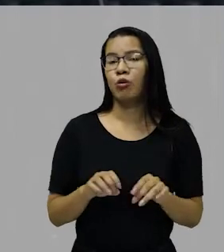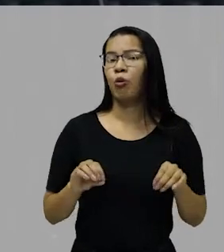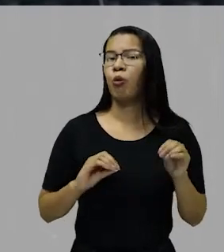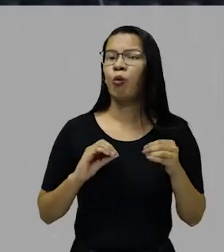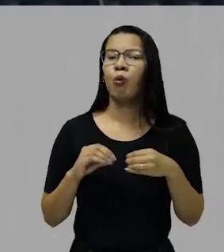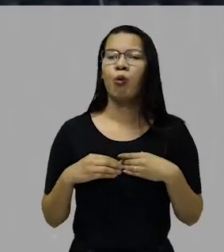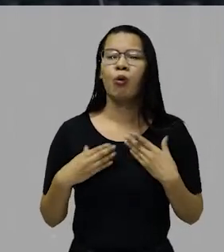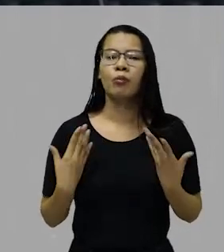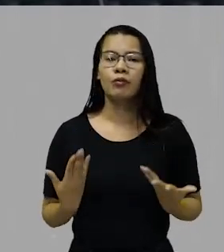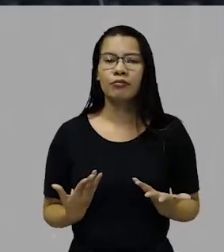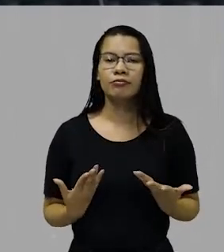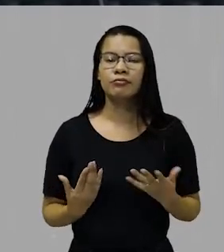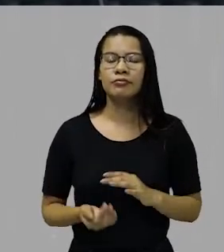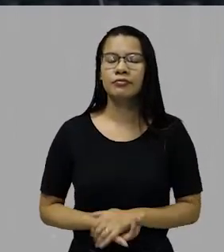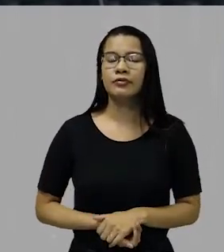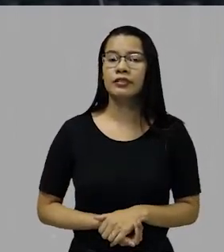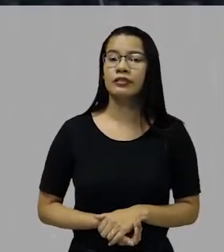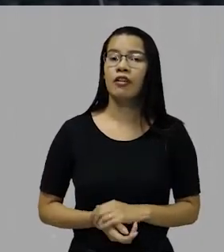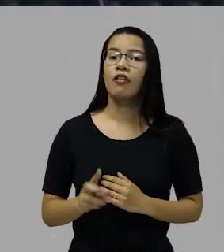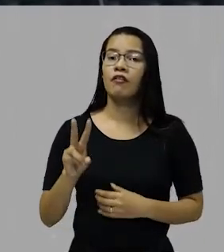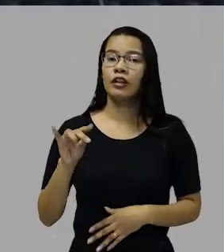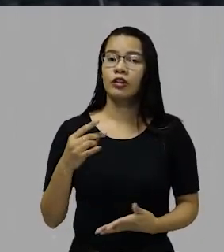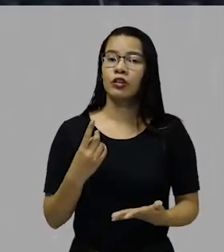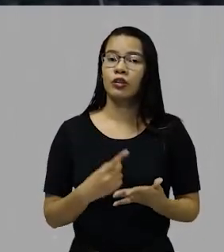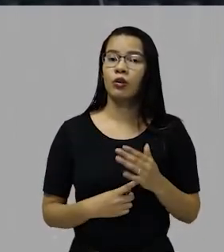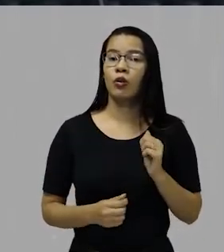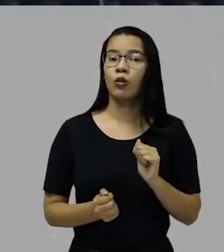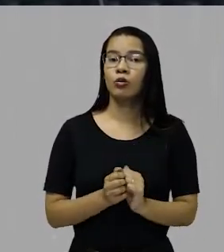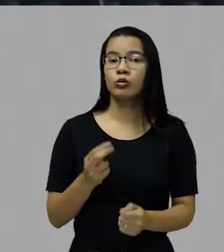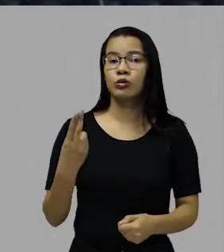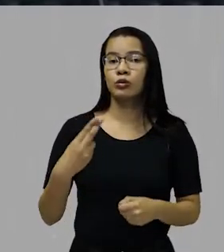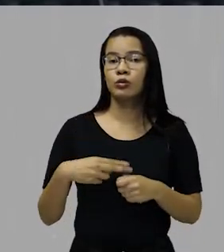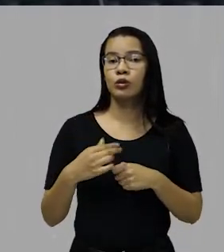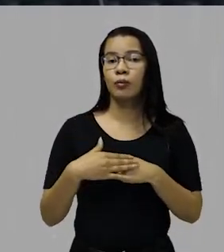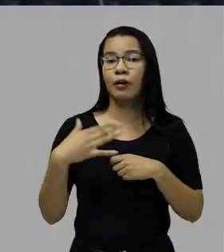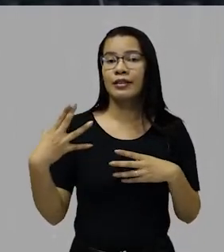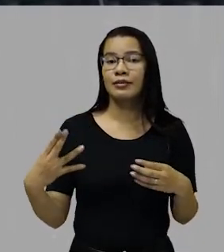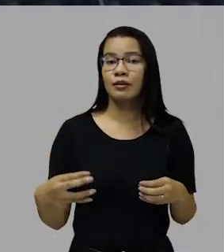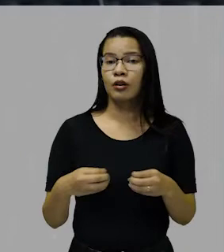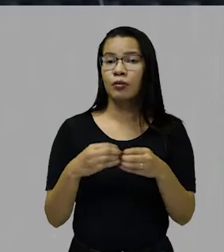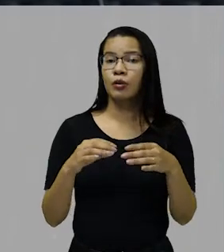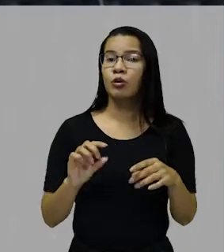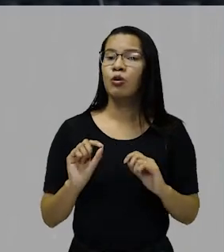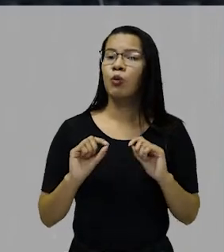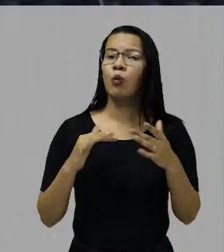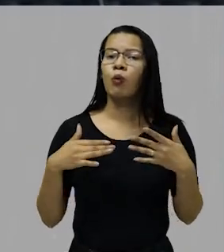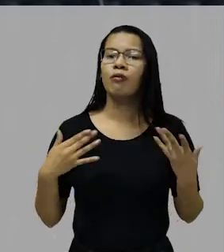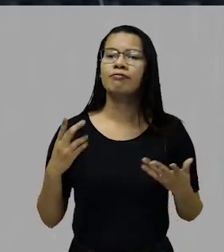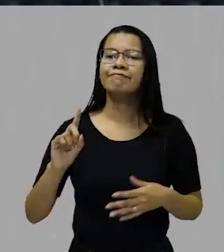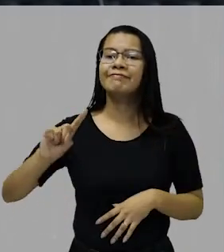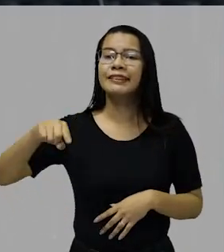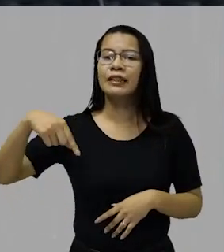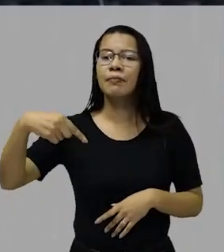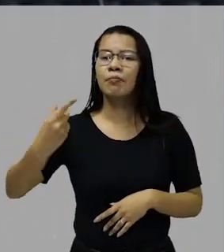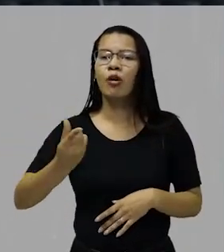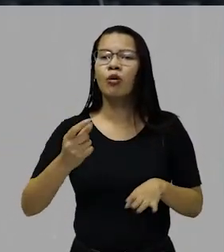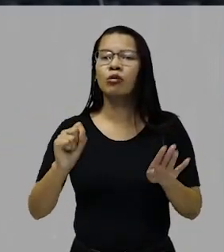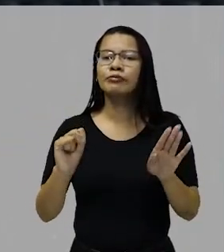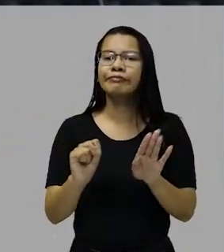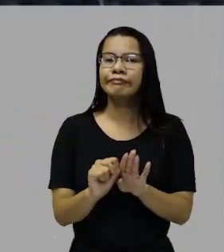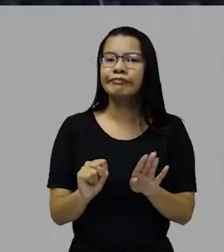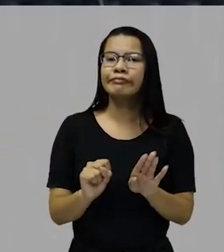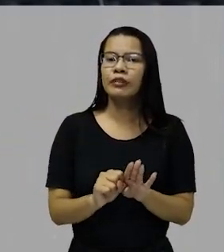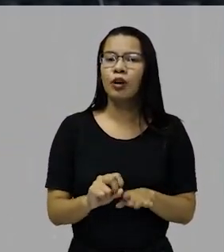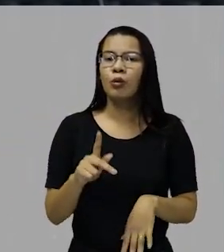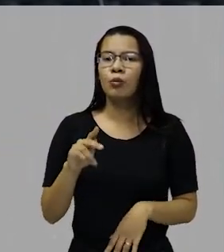é que fica? Ele vai concordar com o núcleo mais próximo. Quando ele vier depois do substantivo, né, posposto, né,